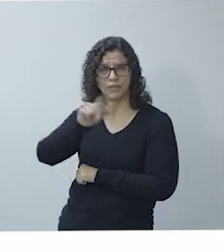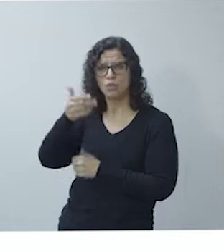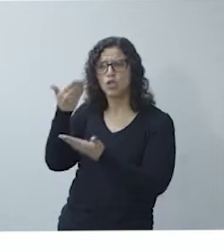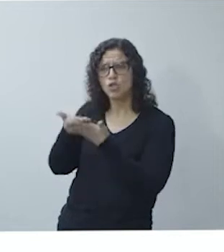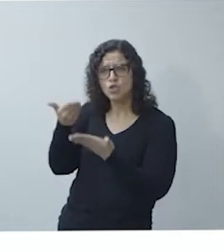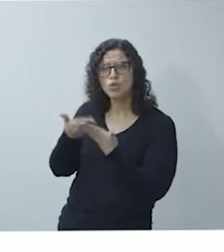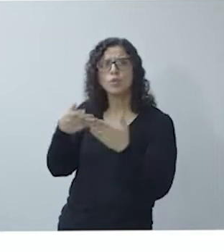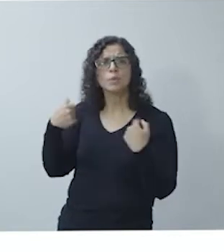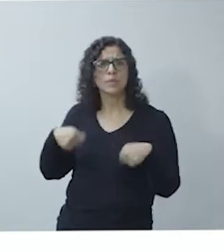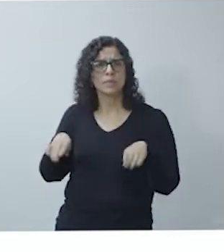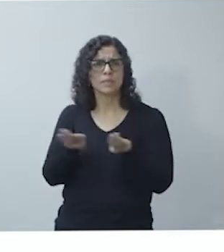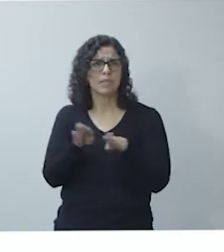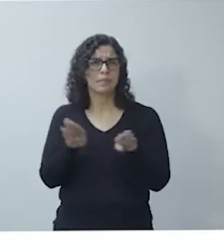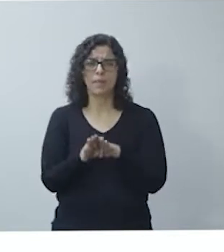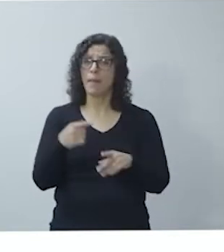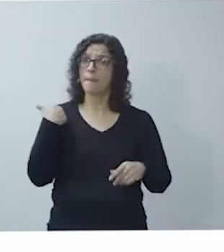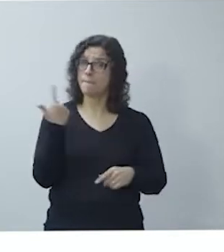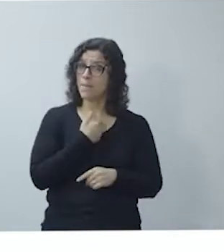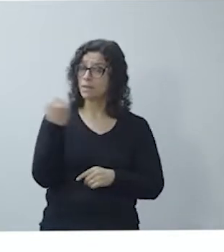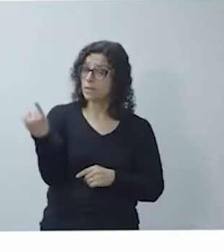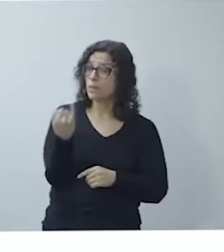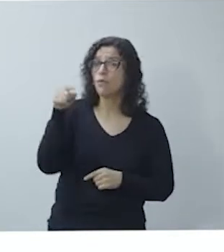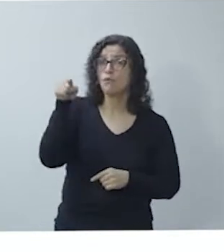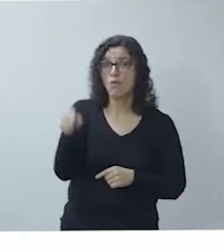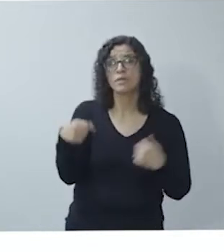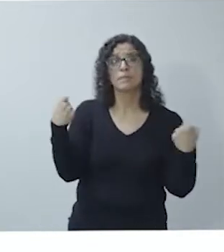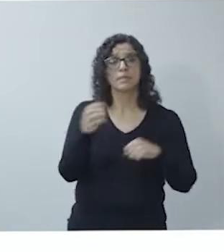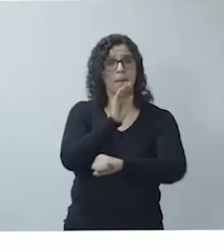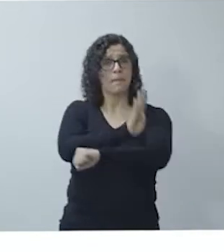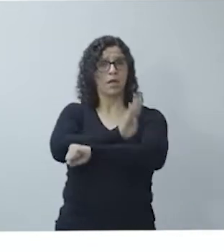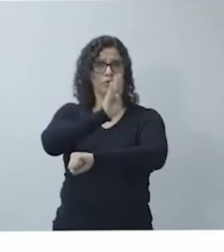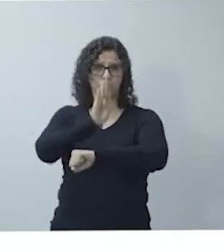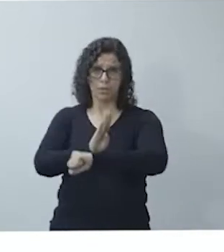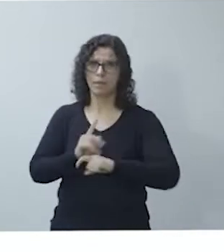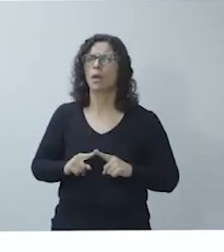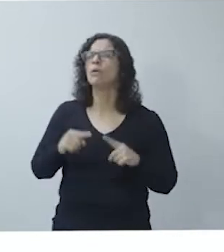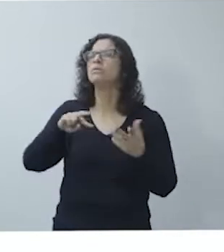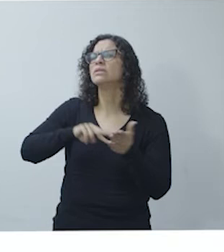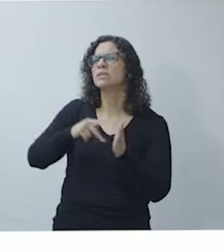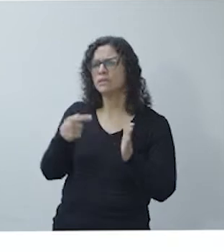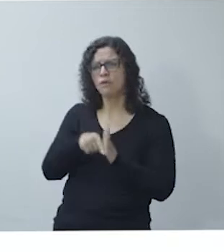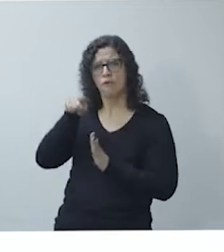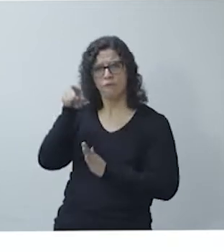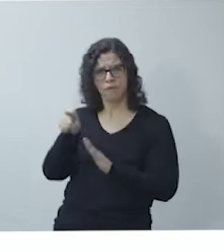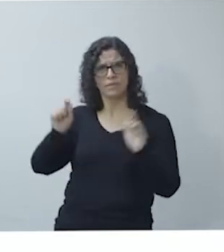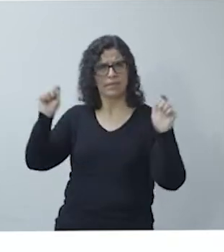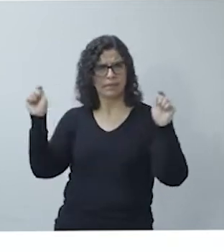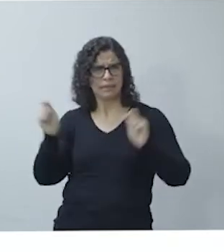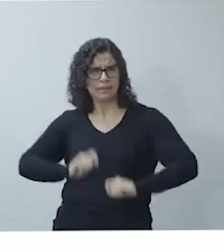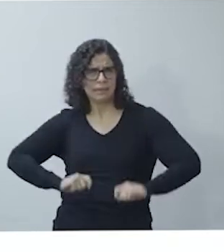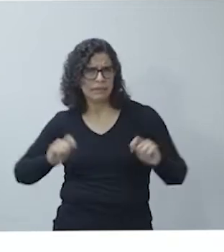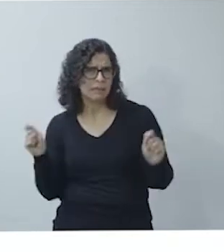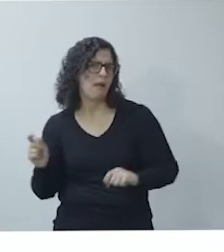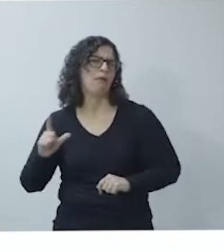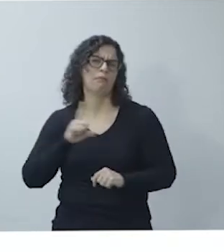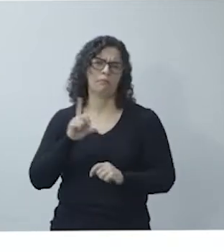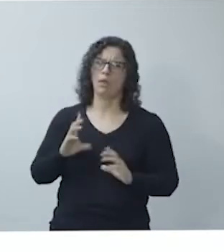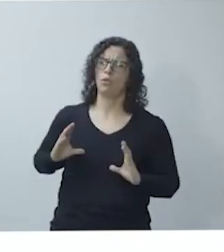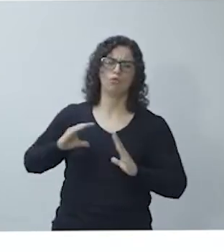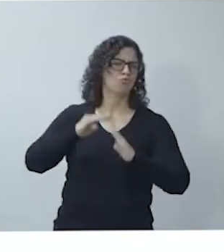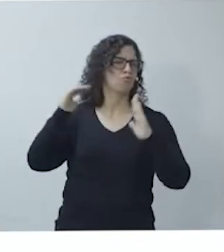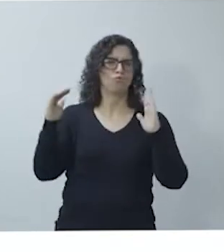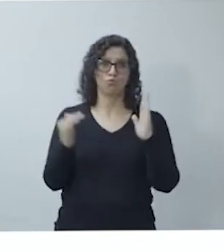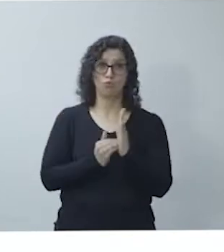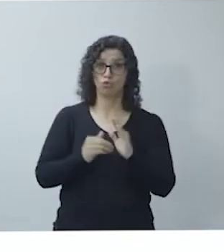estude, pouco importa, mas seja bacharel. Bacharel, você tem tudo nas mãos.